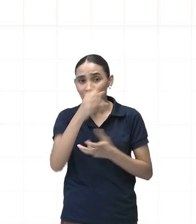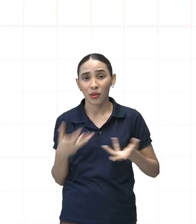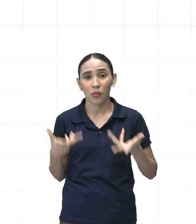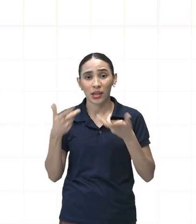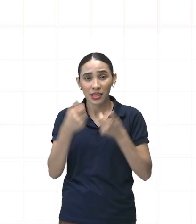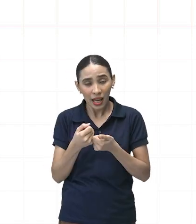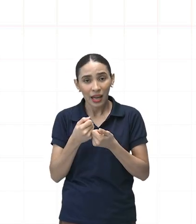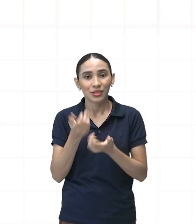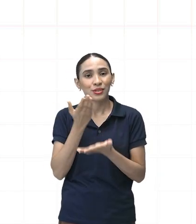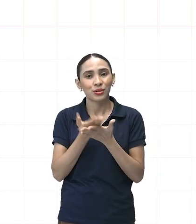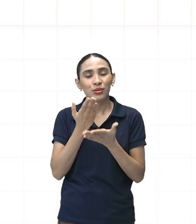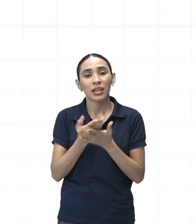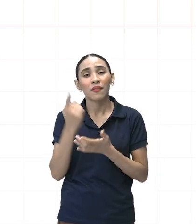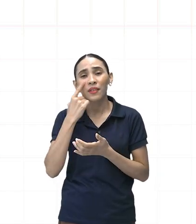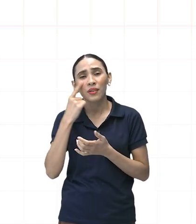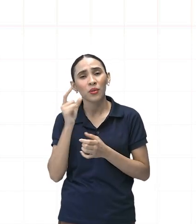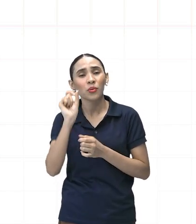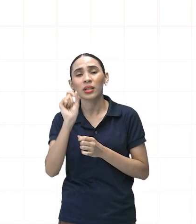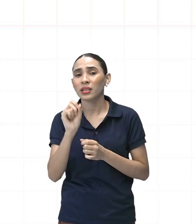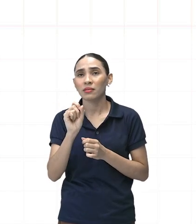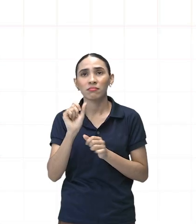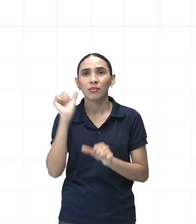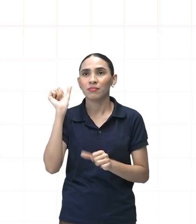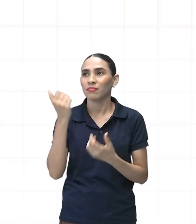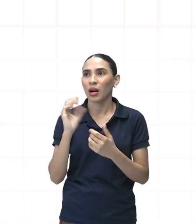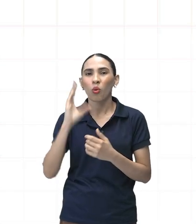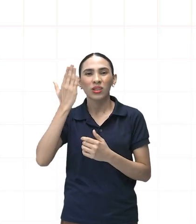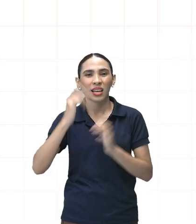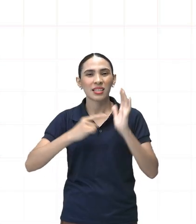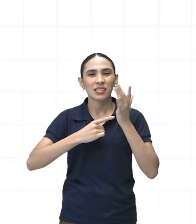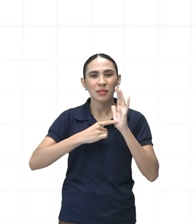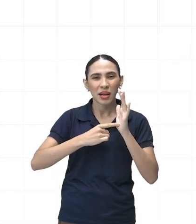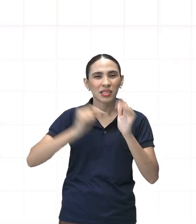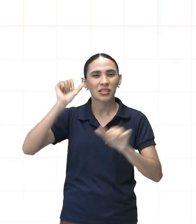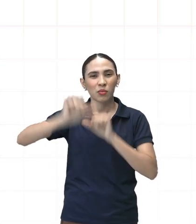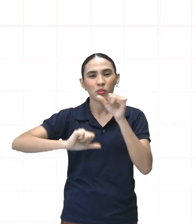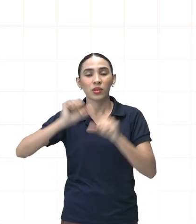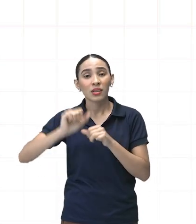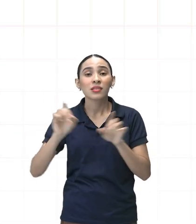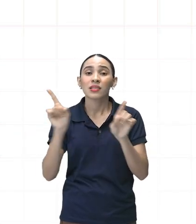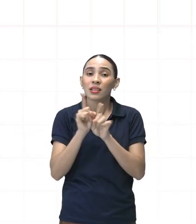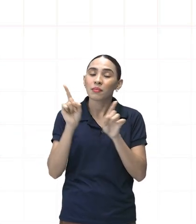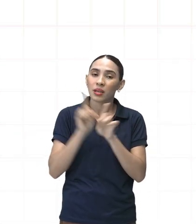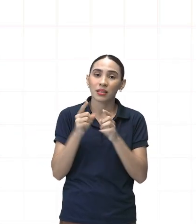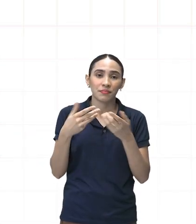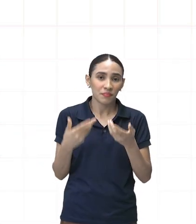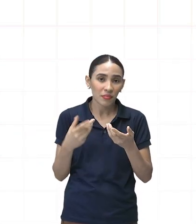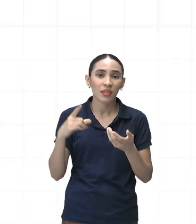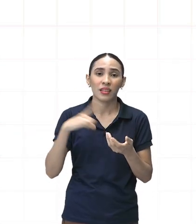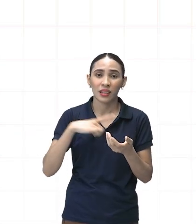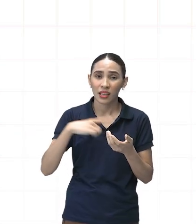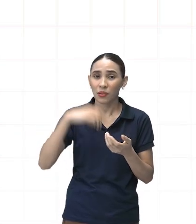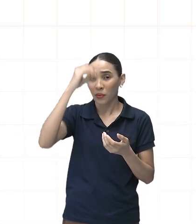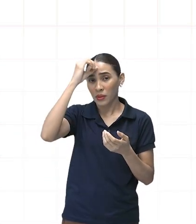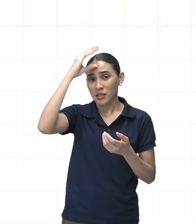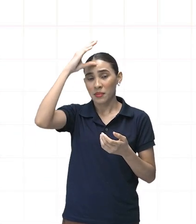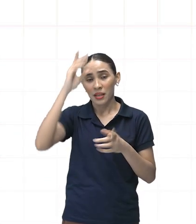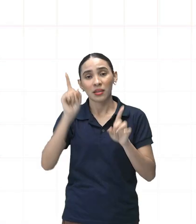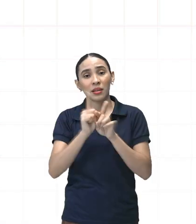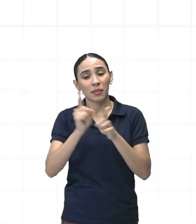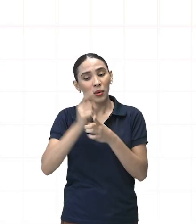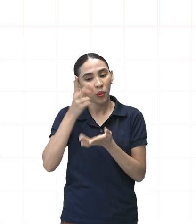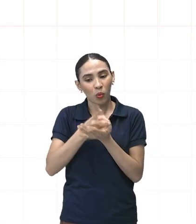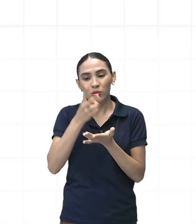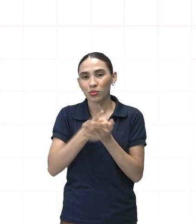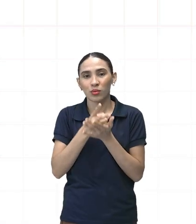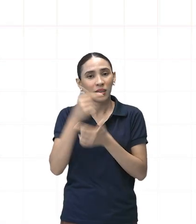estudar, verificar o que está ocorrendo naquela mecanização ali, para também, né, ter os seus conhecimentos e continuar